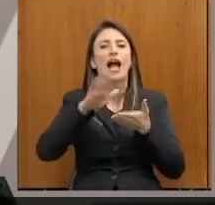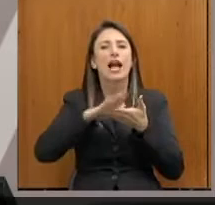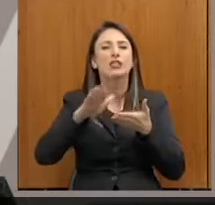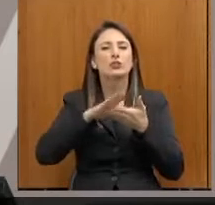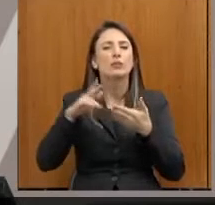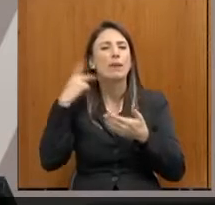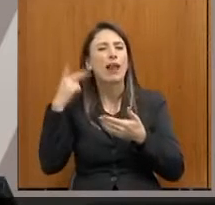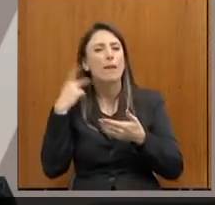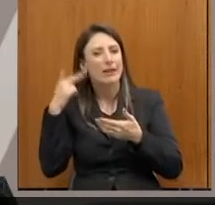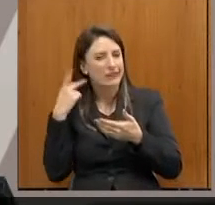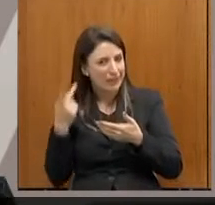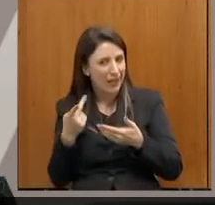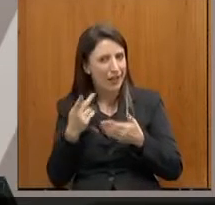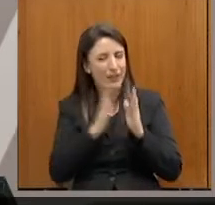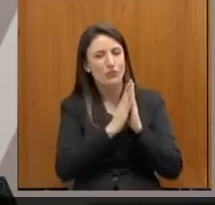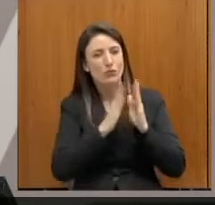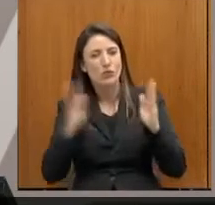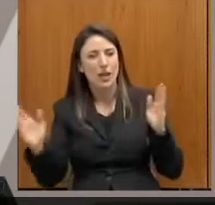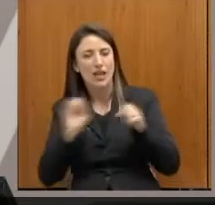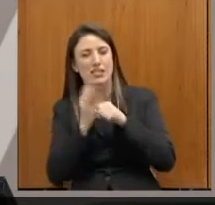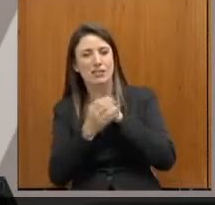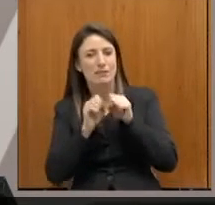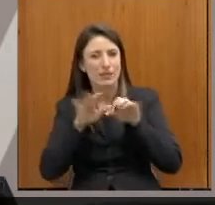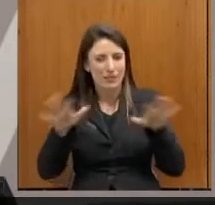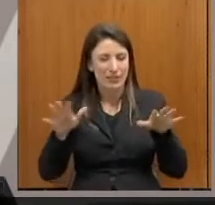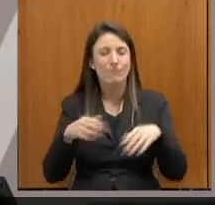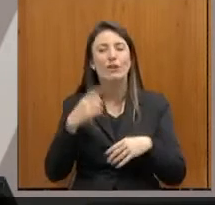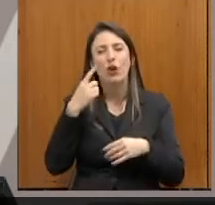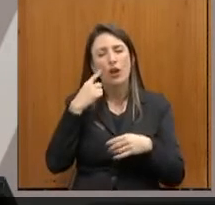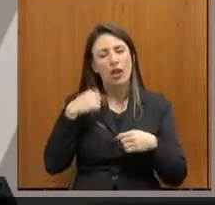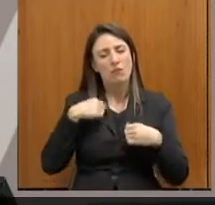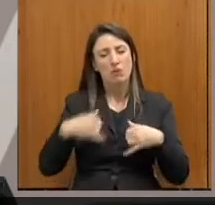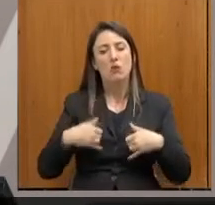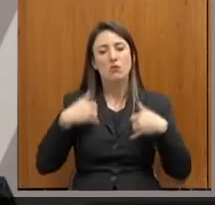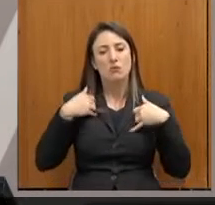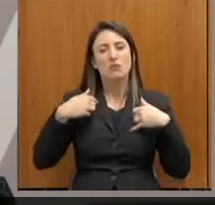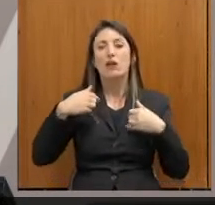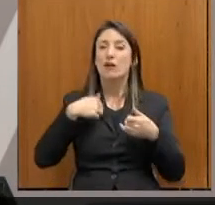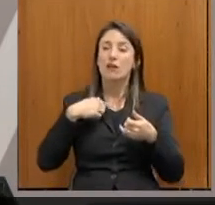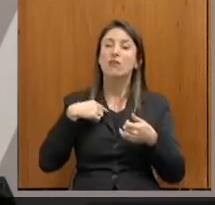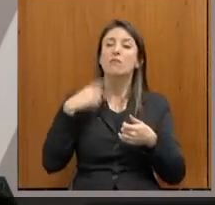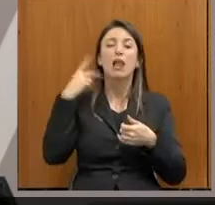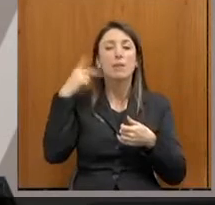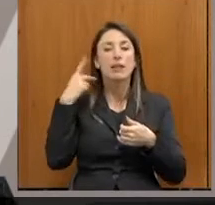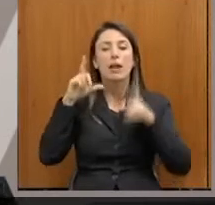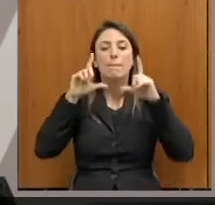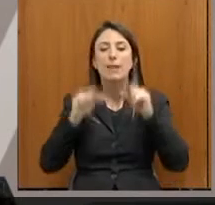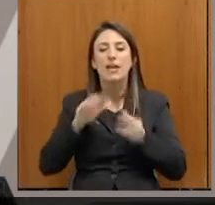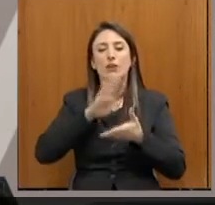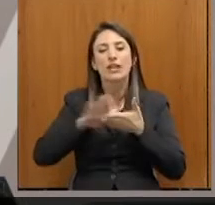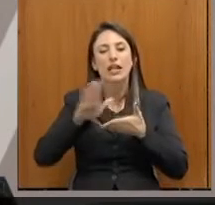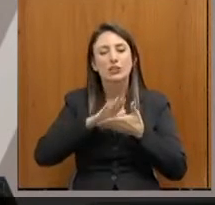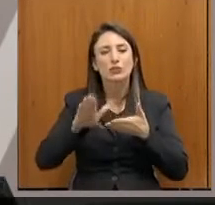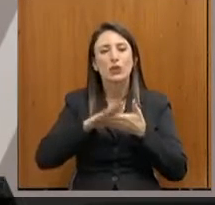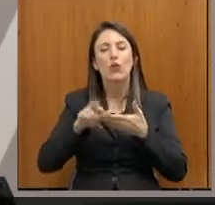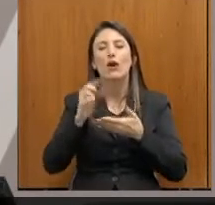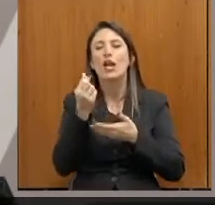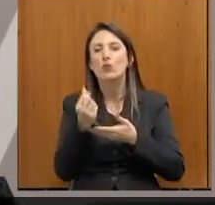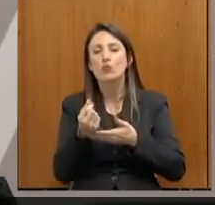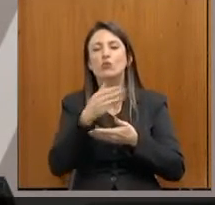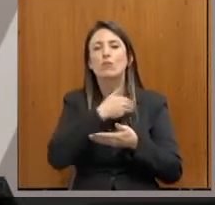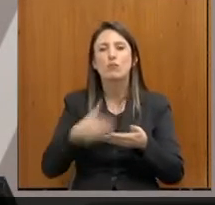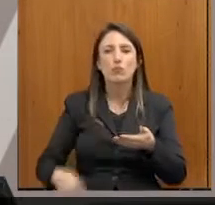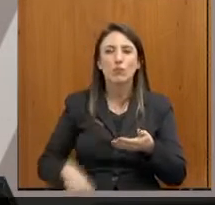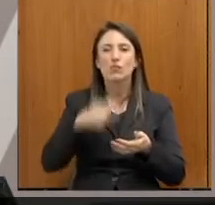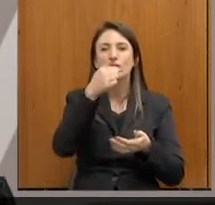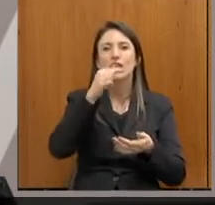pandemia com muito orgulho foi o parlamentar que menos gastou recursos públicos durante a pandemia com 7.500 carros ao